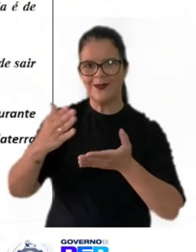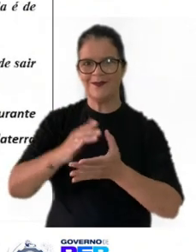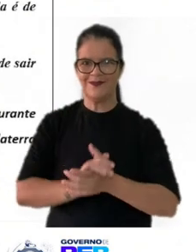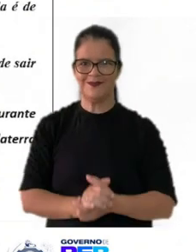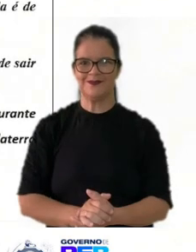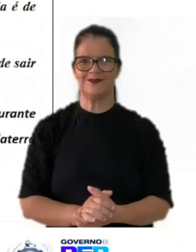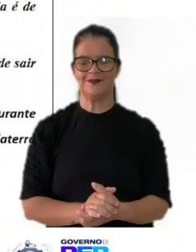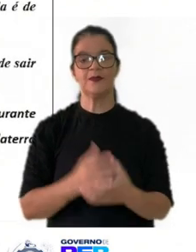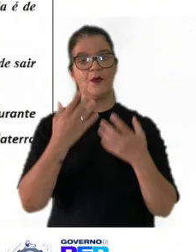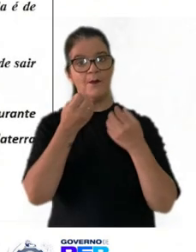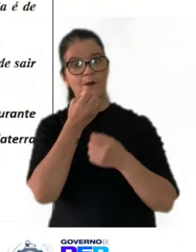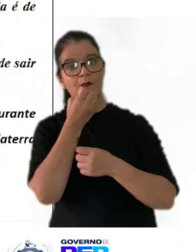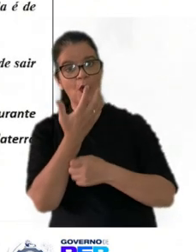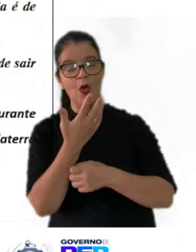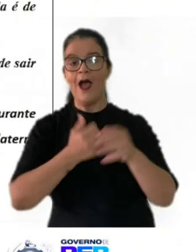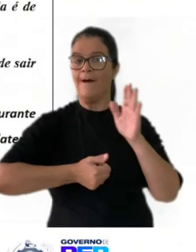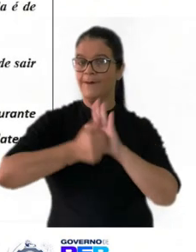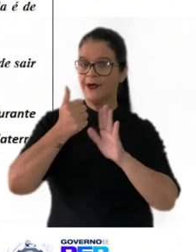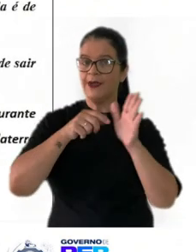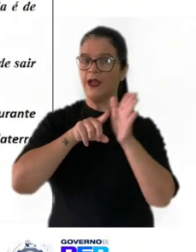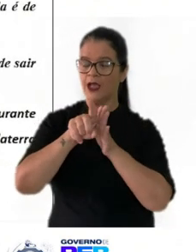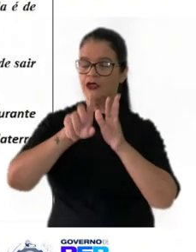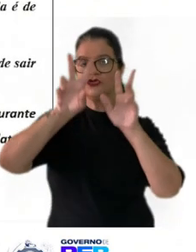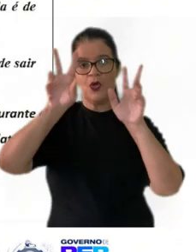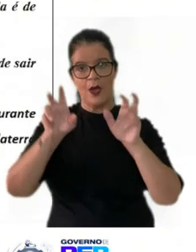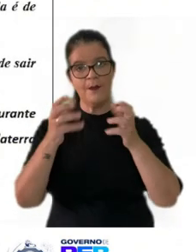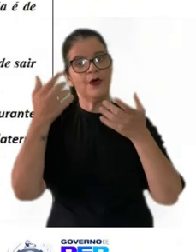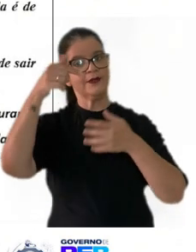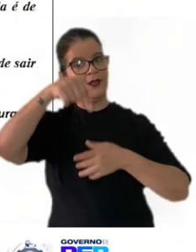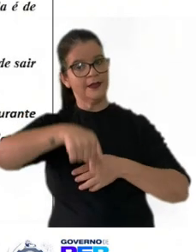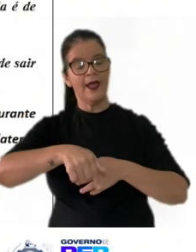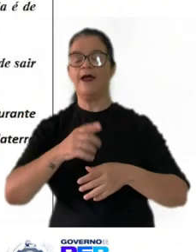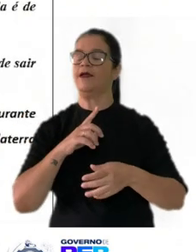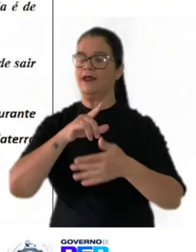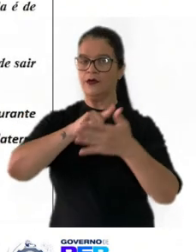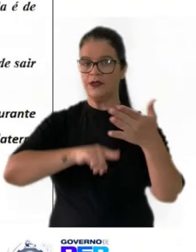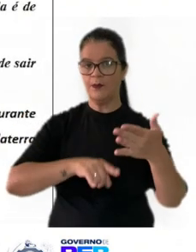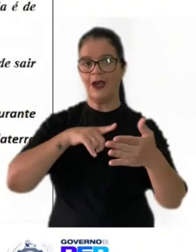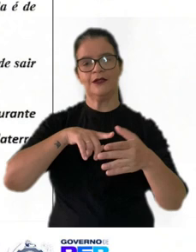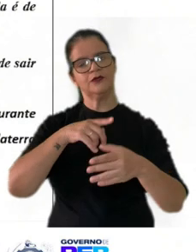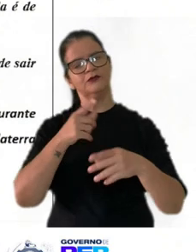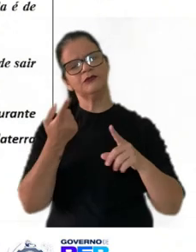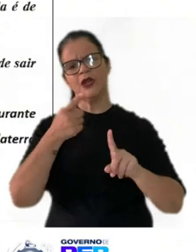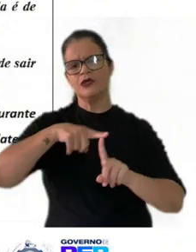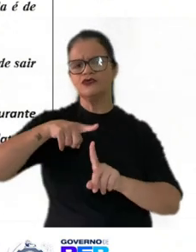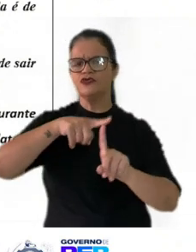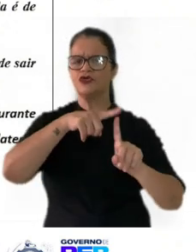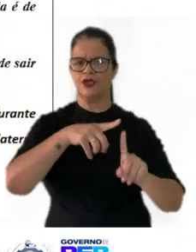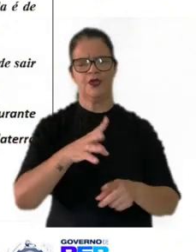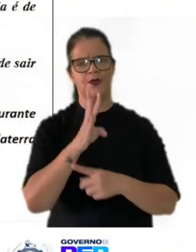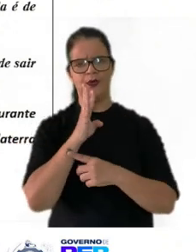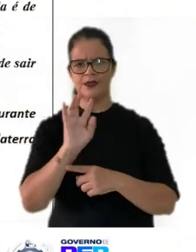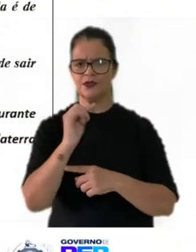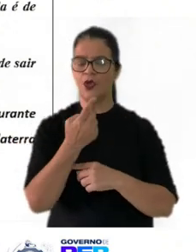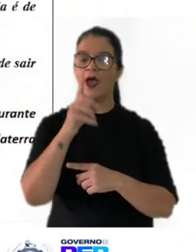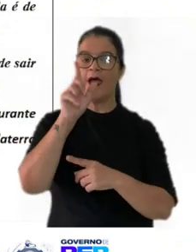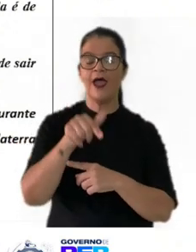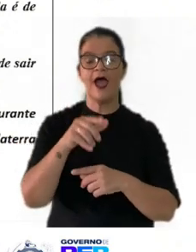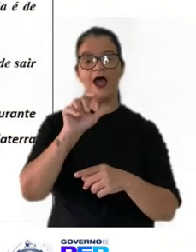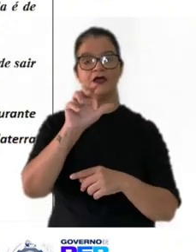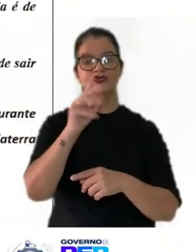bom a primeira questão abordada aqui no nosso simulado traz um gênero que é bem conhecido por nós que é a charge